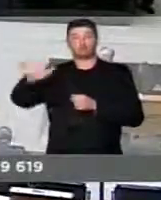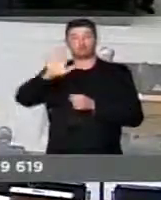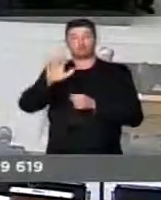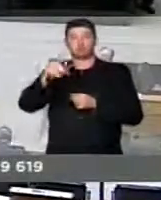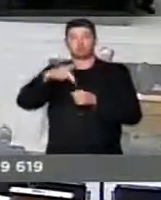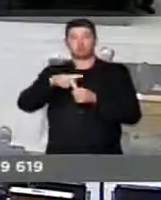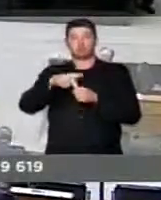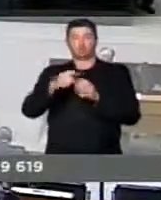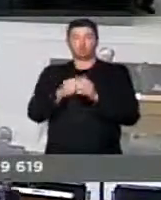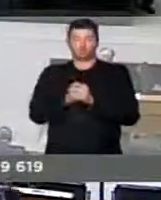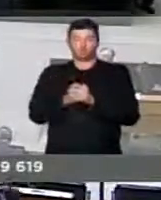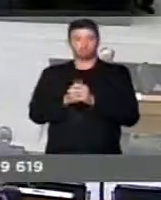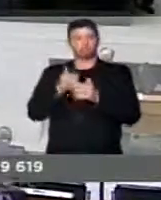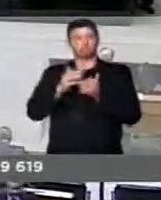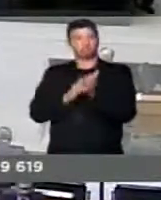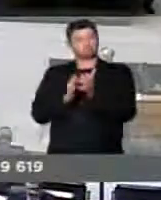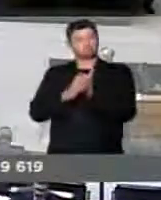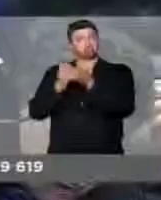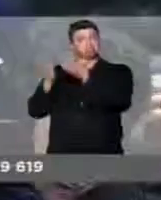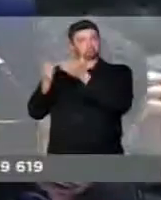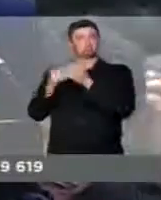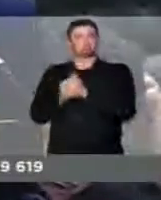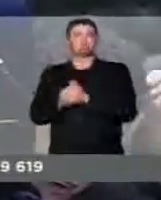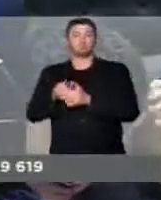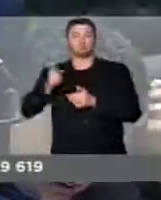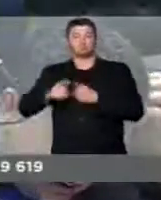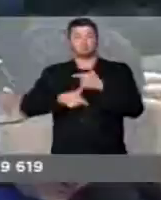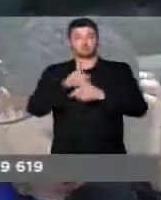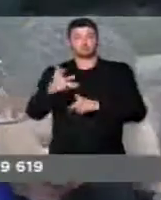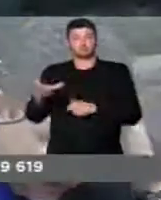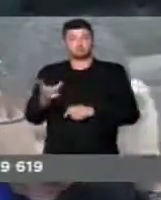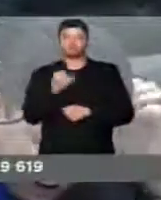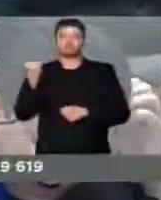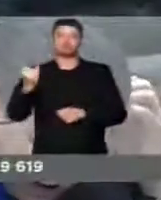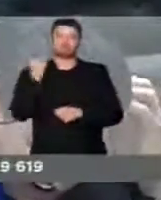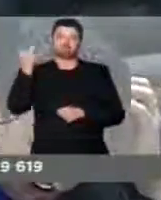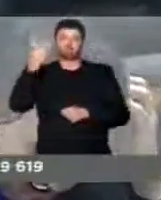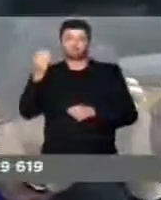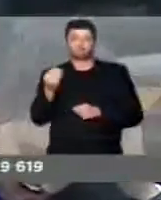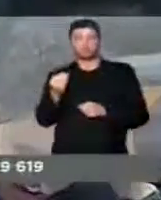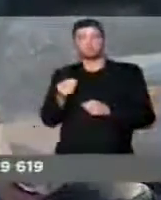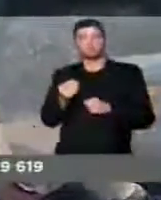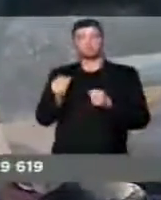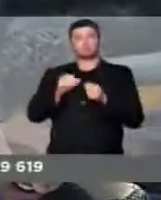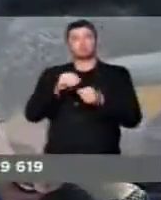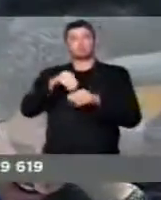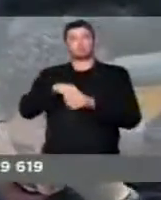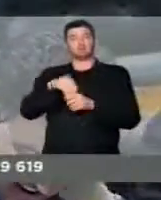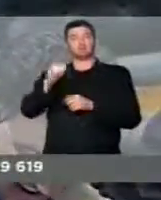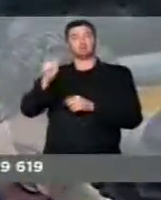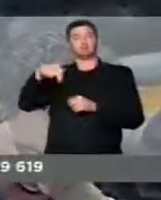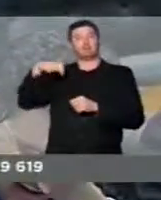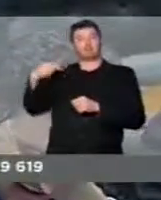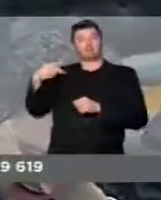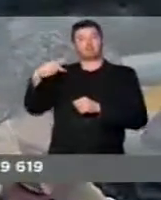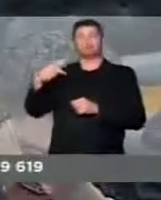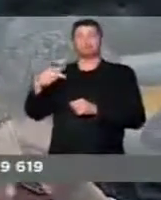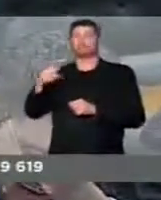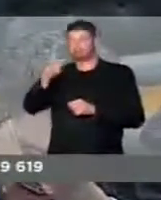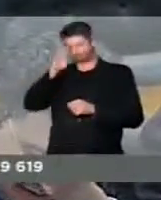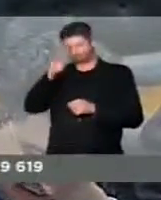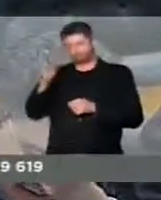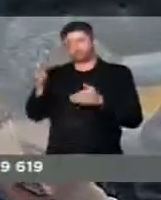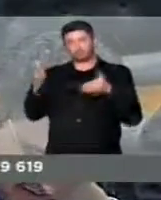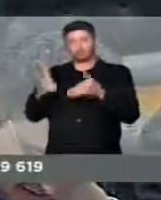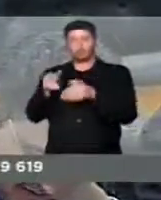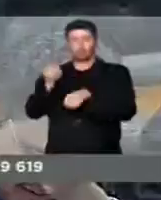de Petróleo. Quero parabenizá-lo e a continuação desse trabalho importante que vem se dando na Agência Nacional de Petróleo, principalmente